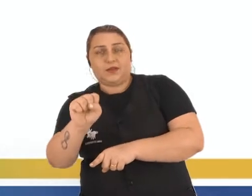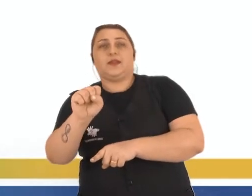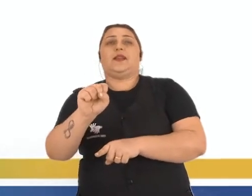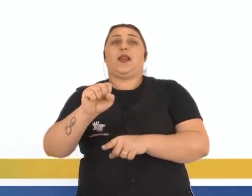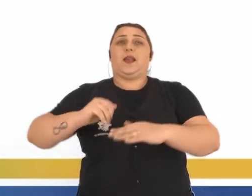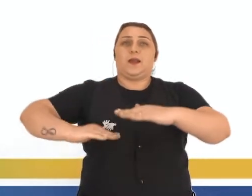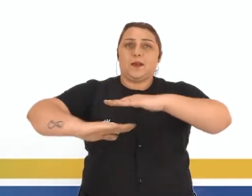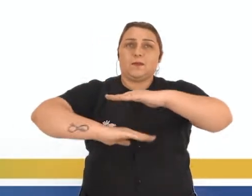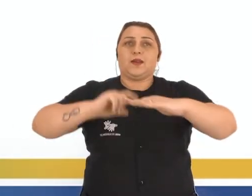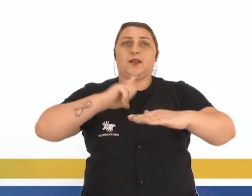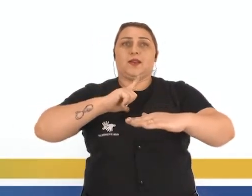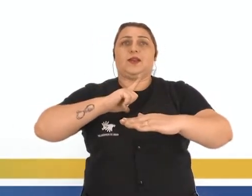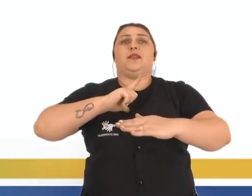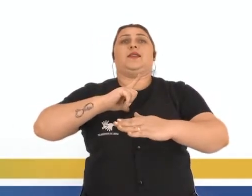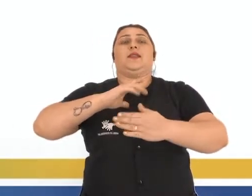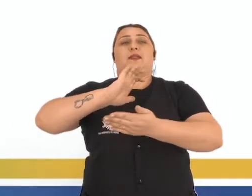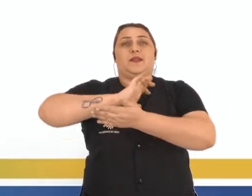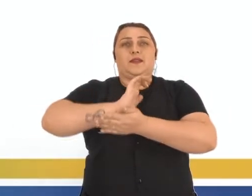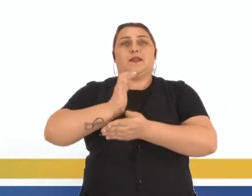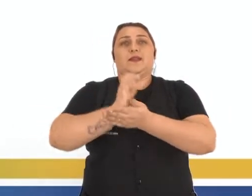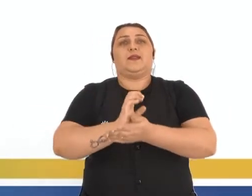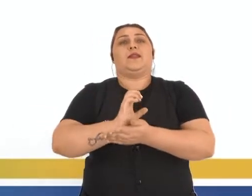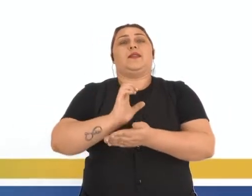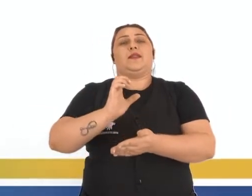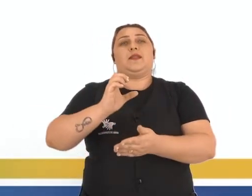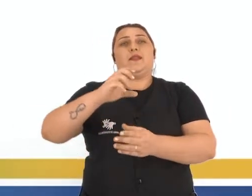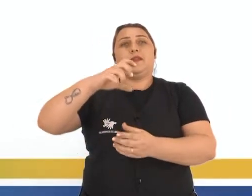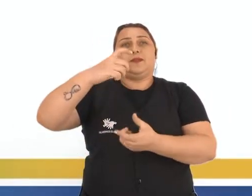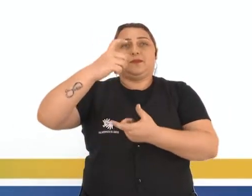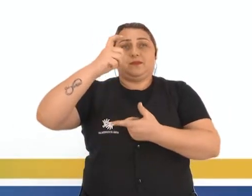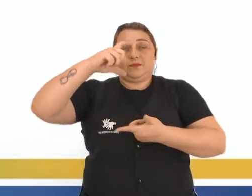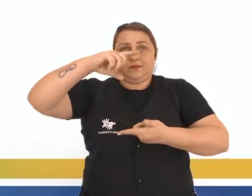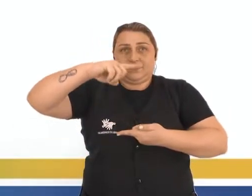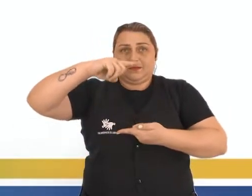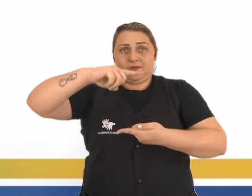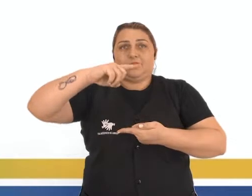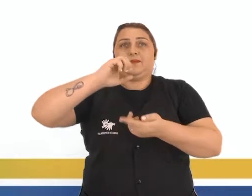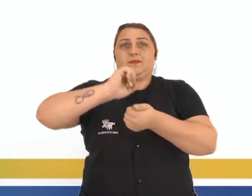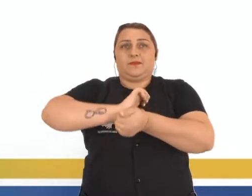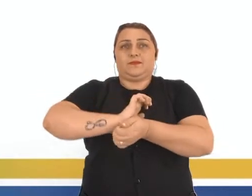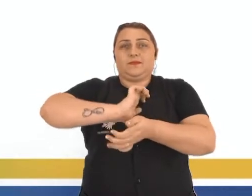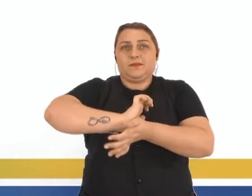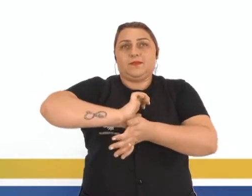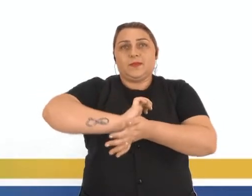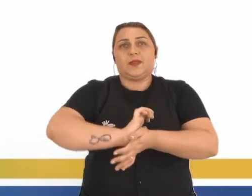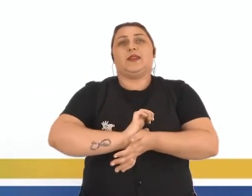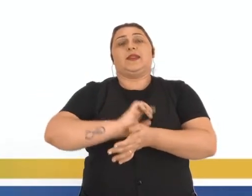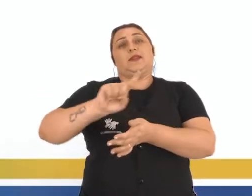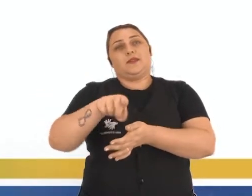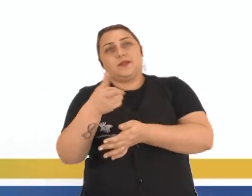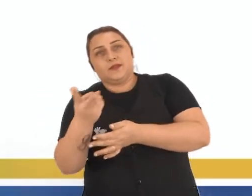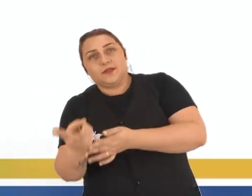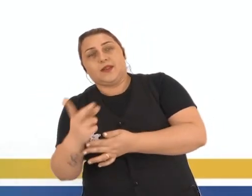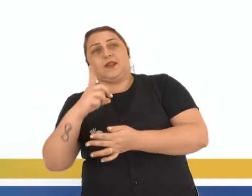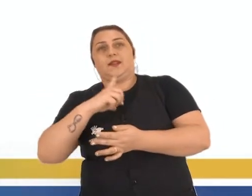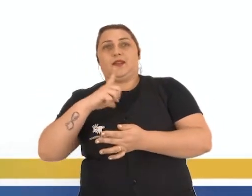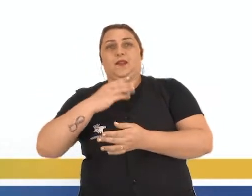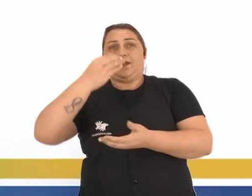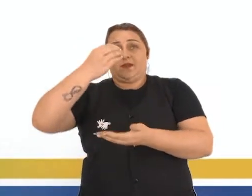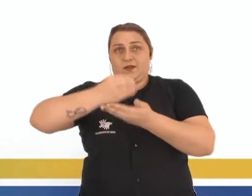tem um exemplo da latinha sendo amassada. Quando a gente amassa uma latinha é um fenômeno físico. Se ao contrário fosse uma